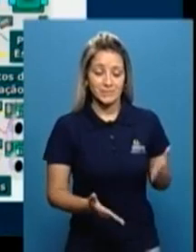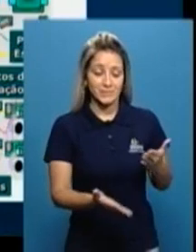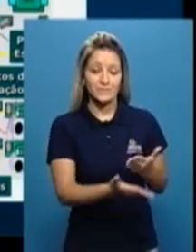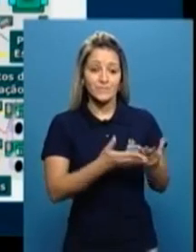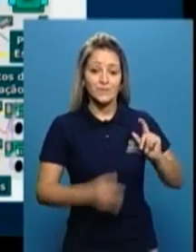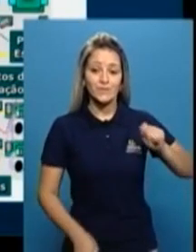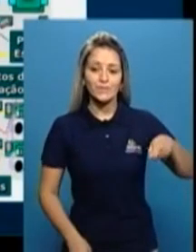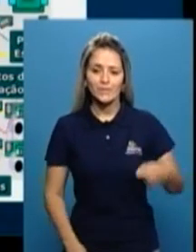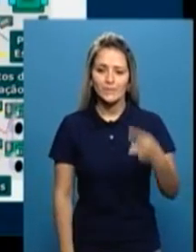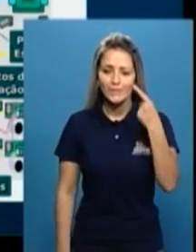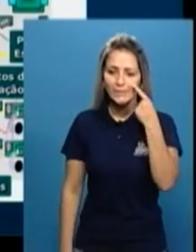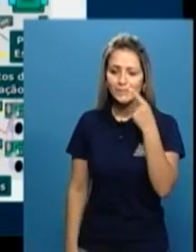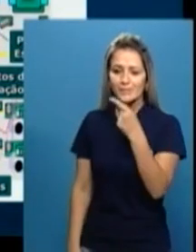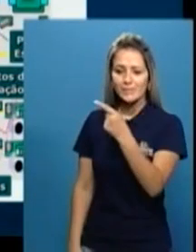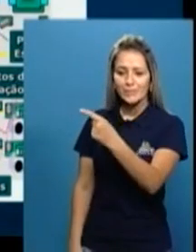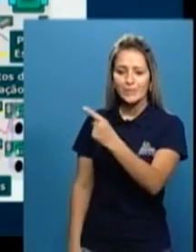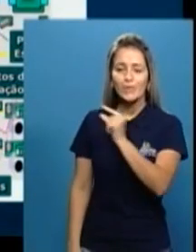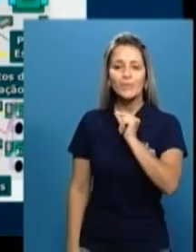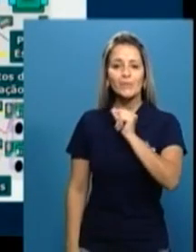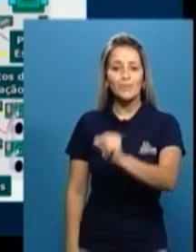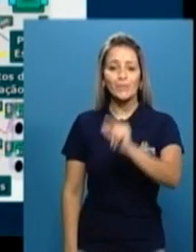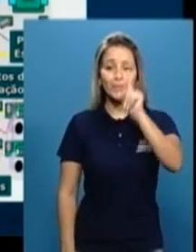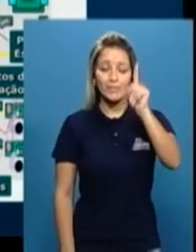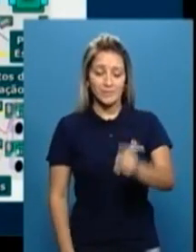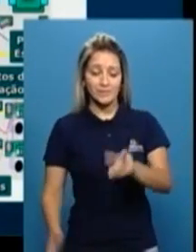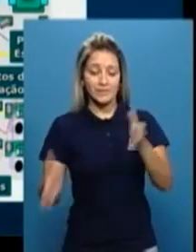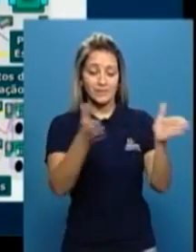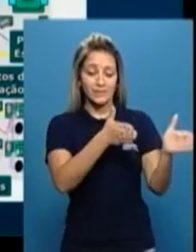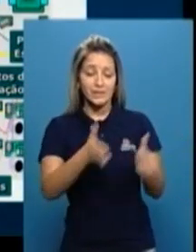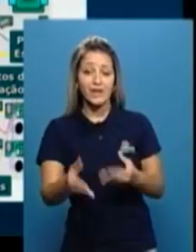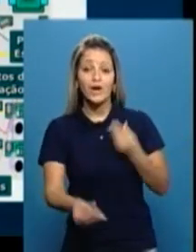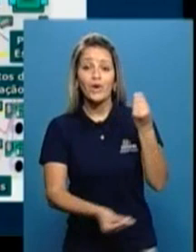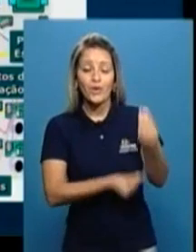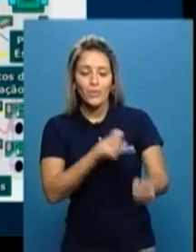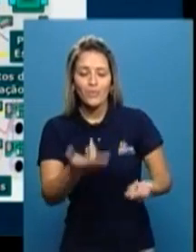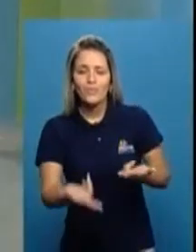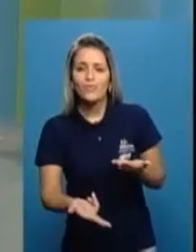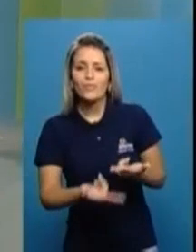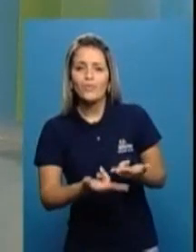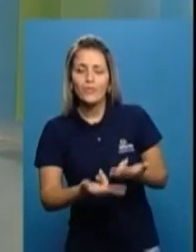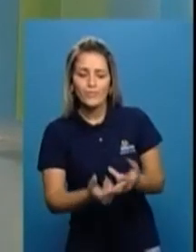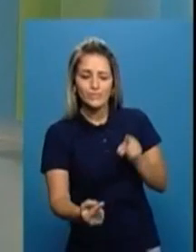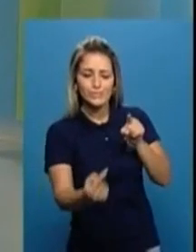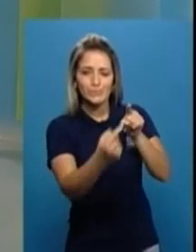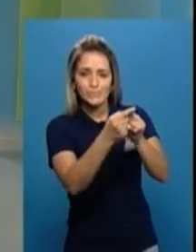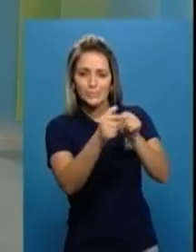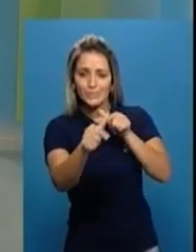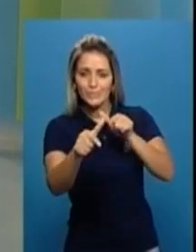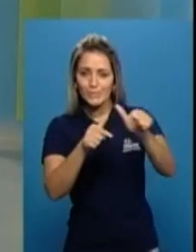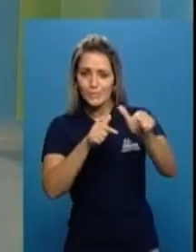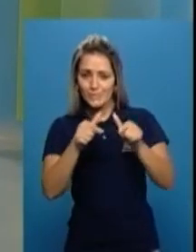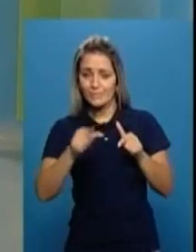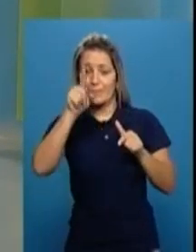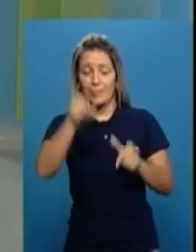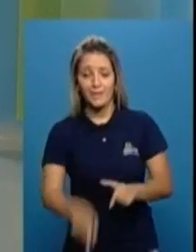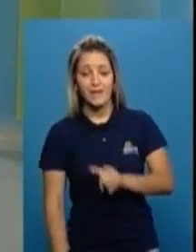Começamos com o nosso layout por processo ou funcional, ou também job